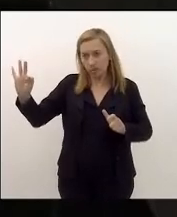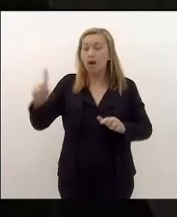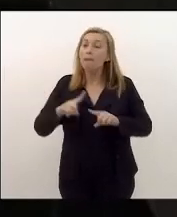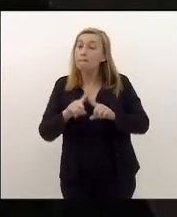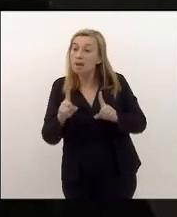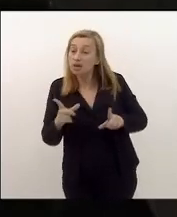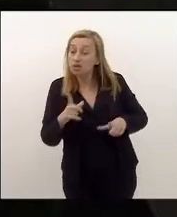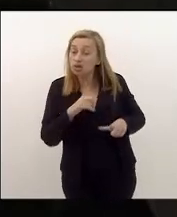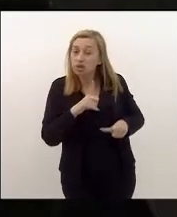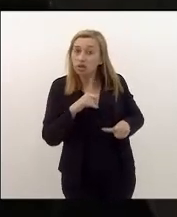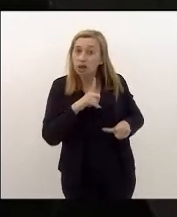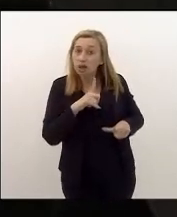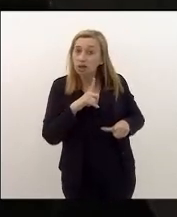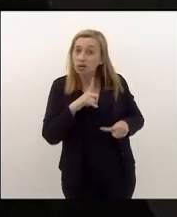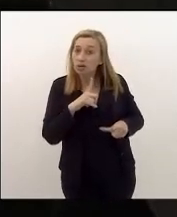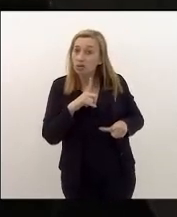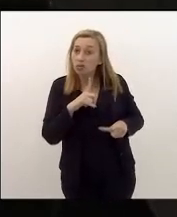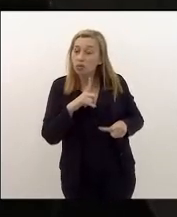tem